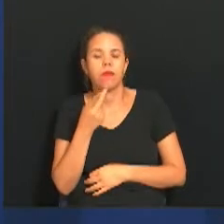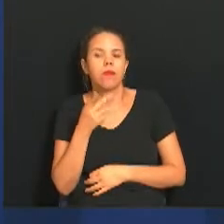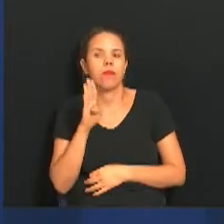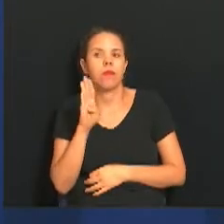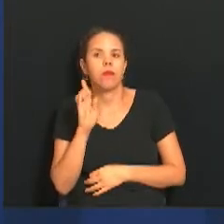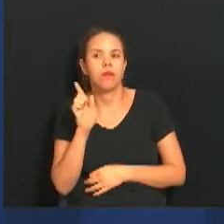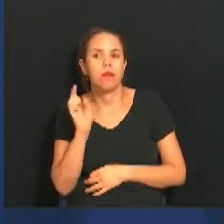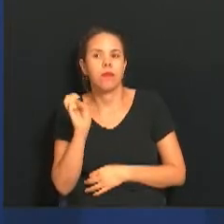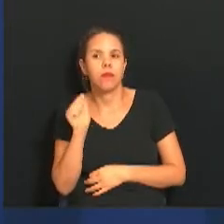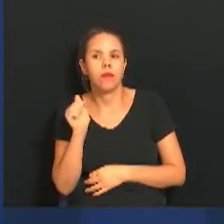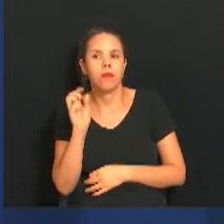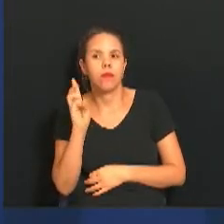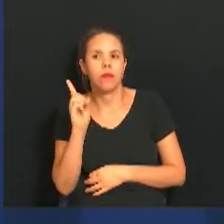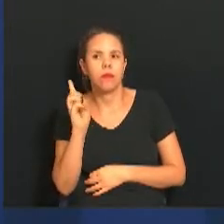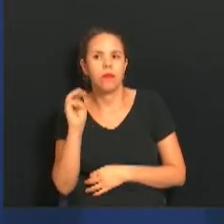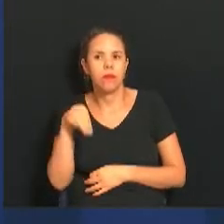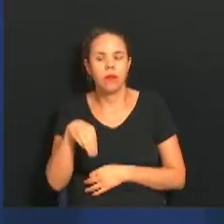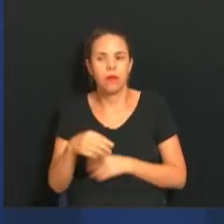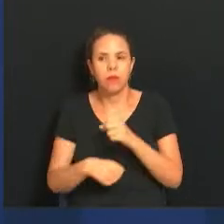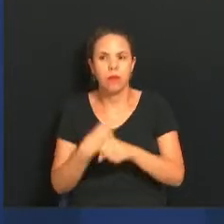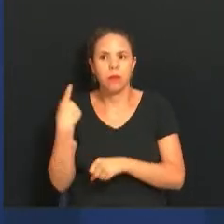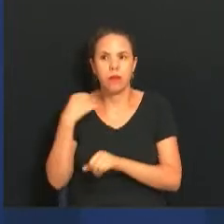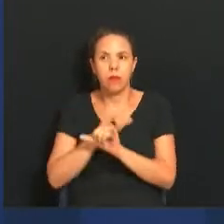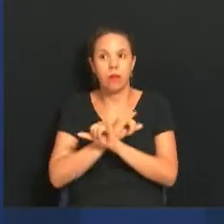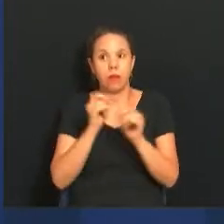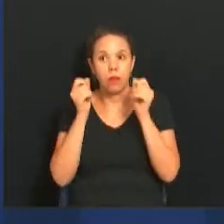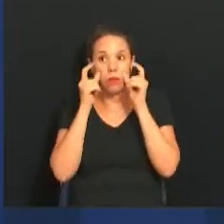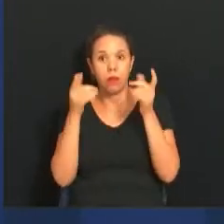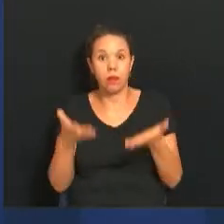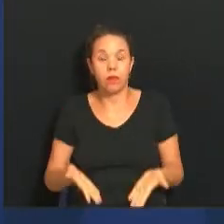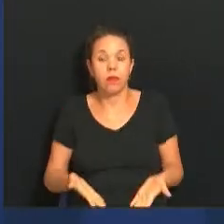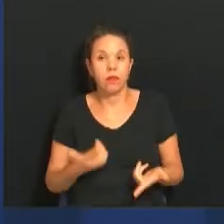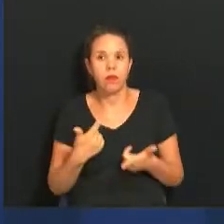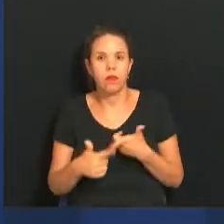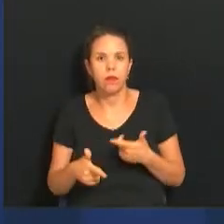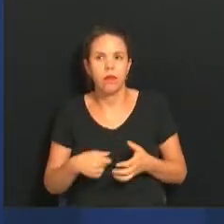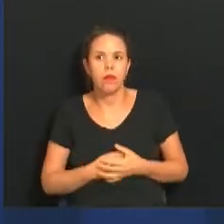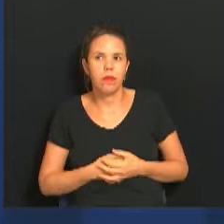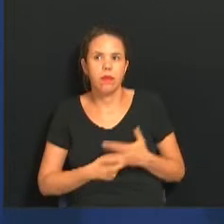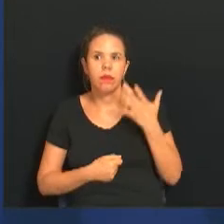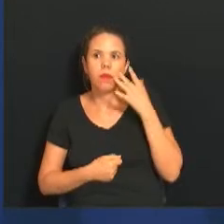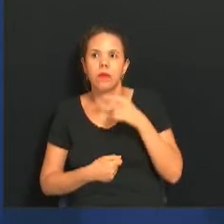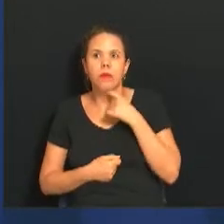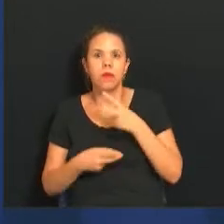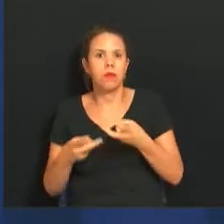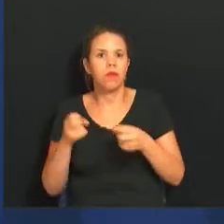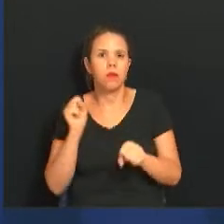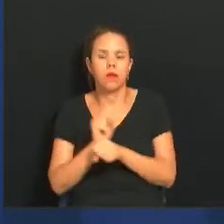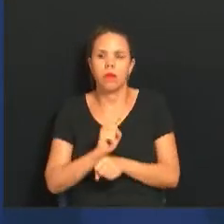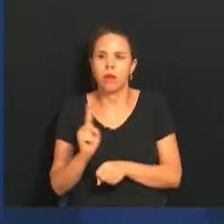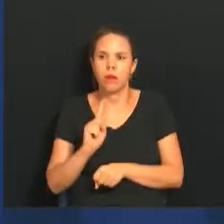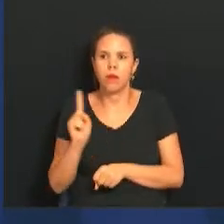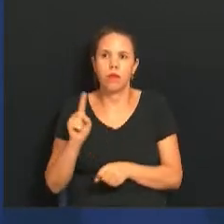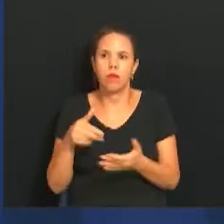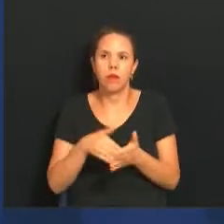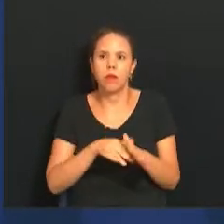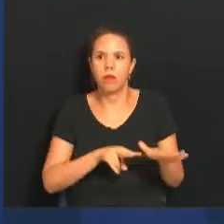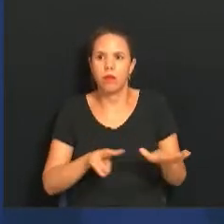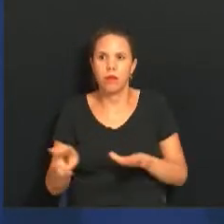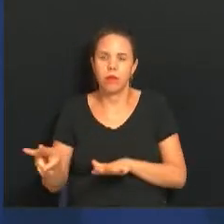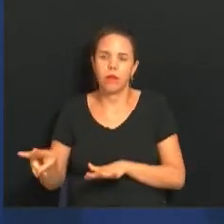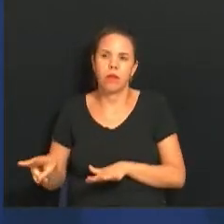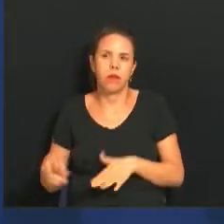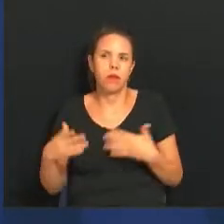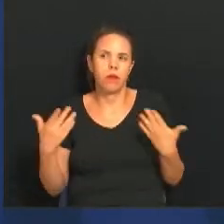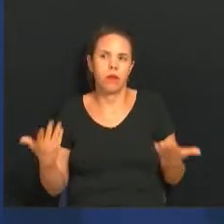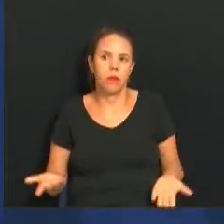ano passado, alertando sobre este ataque. Eu acho que ninguém estava esperando para a última semana, mas há